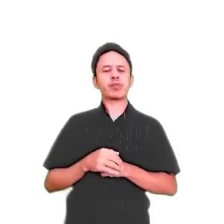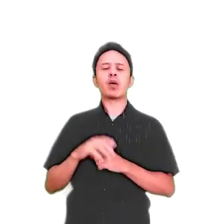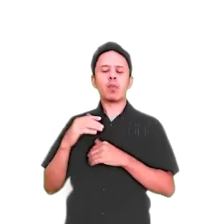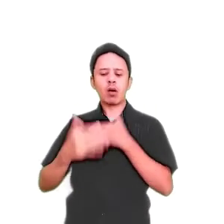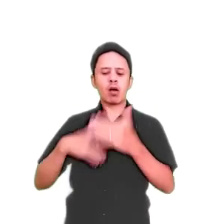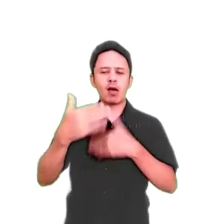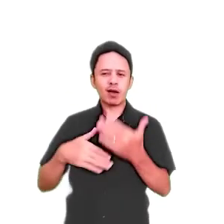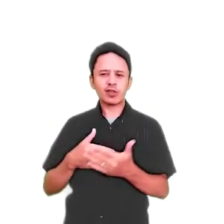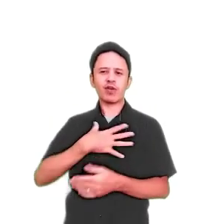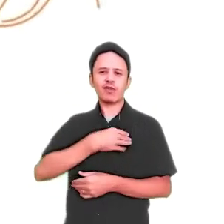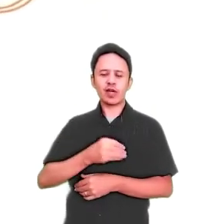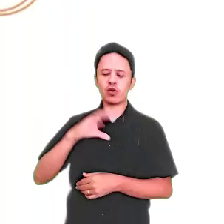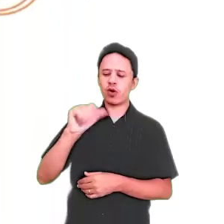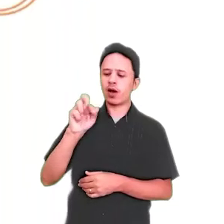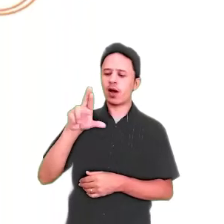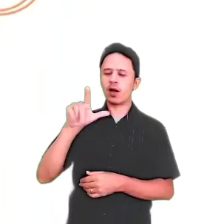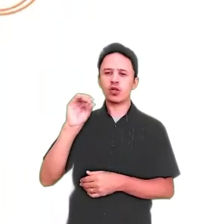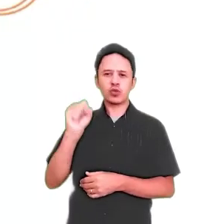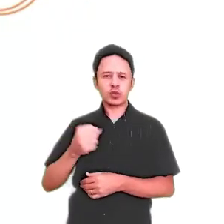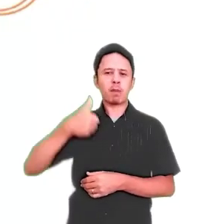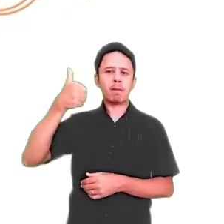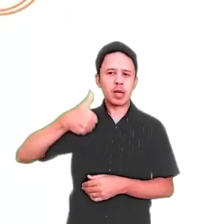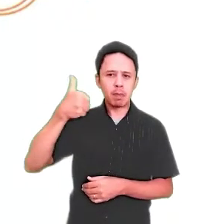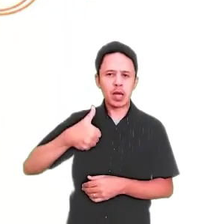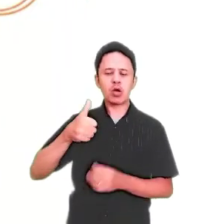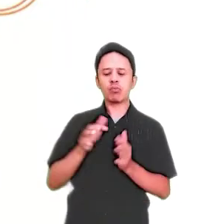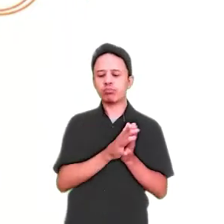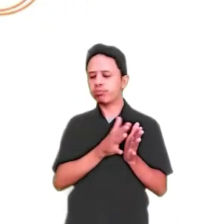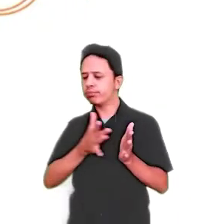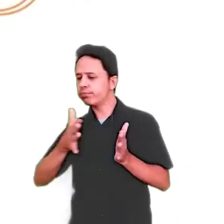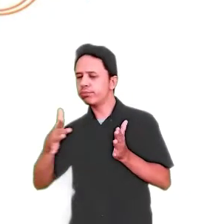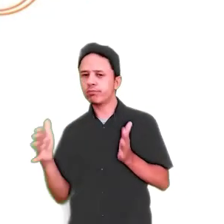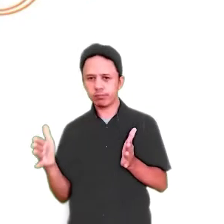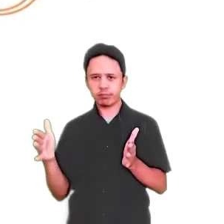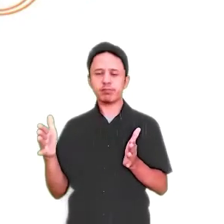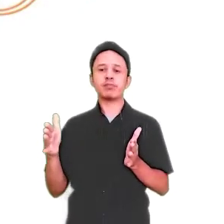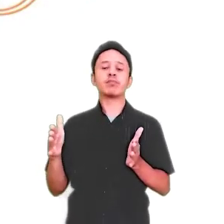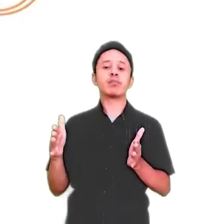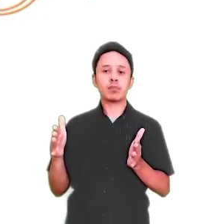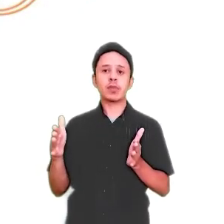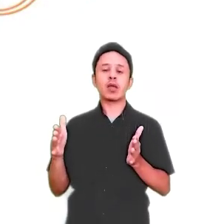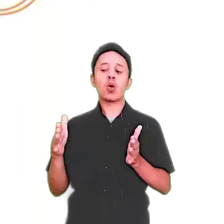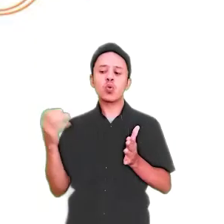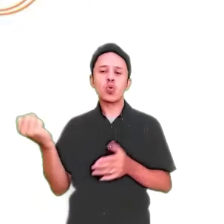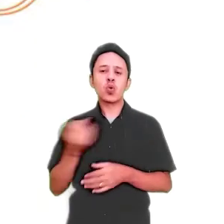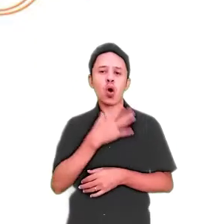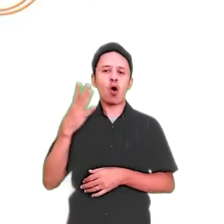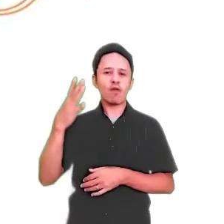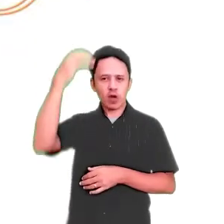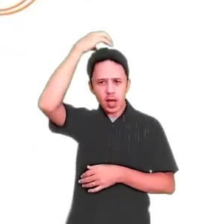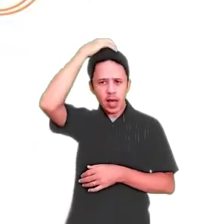pelo seu filho, Carlos I. E o Carlos I governou de 1625 até 1649. Esse novo rei tentou